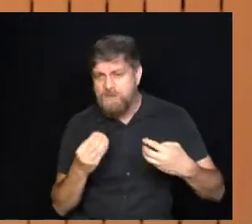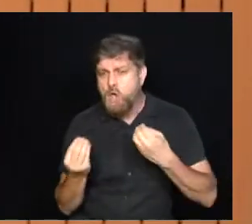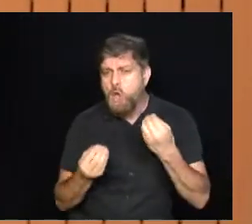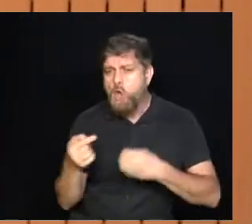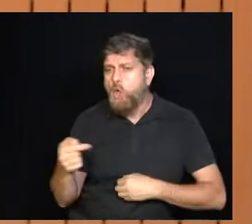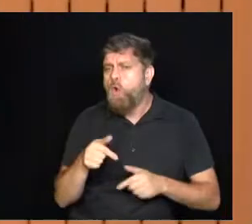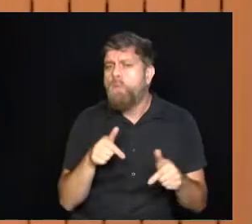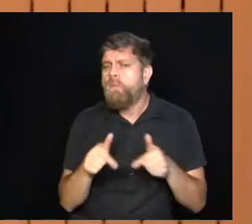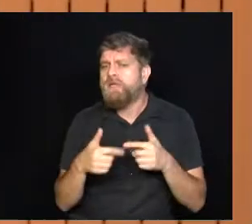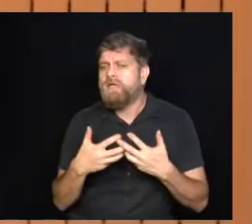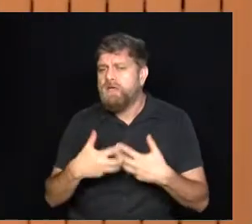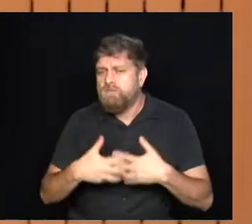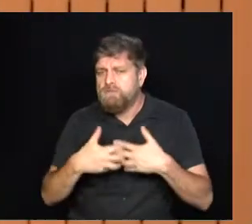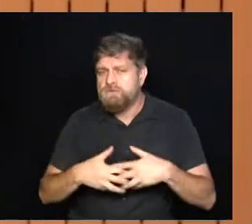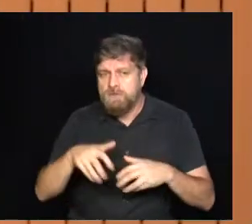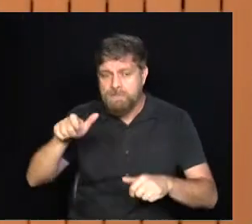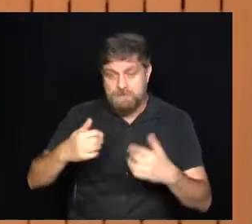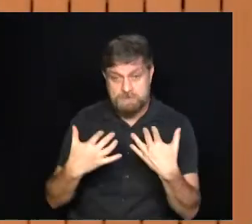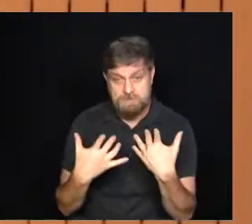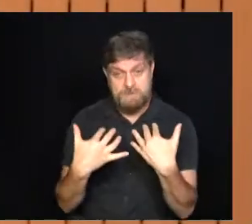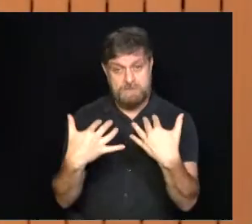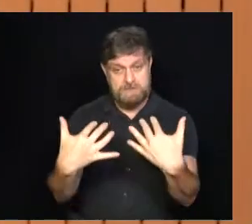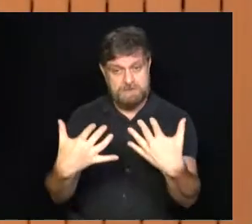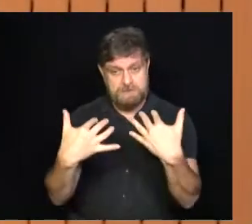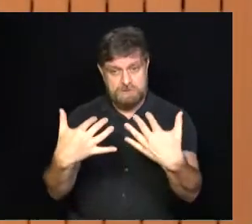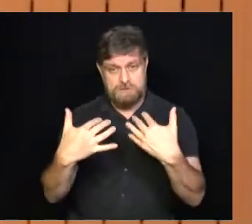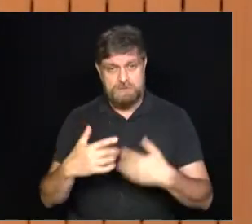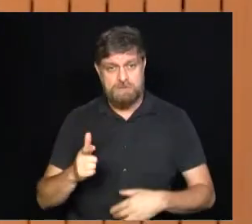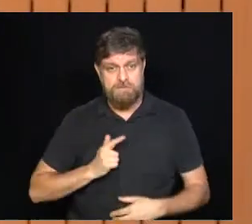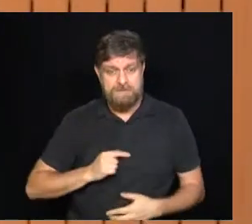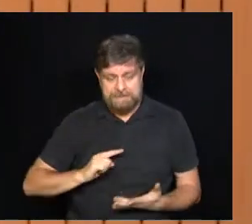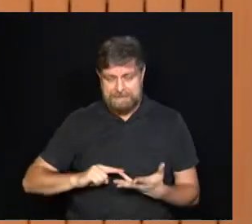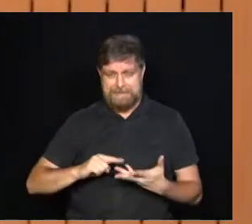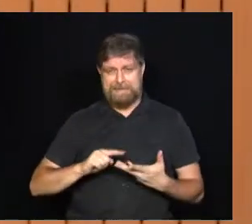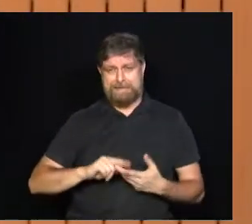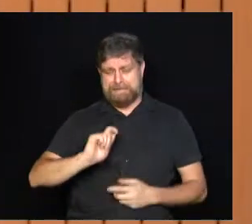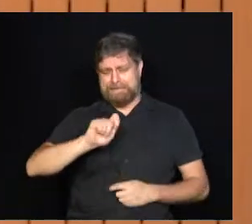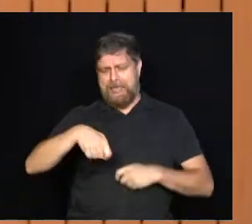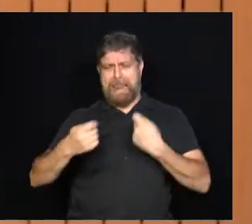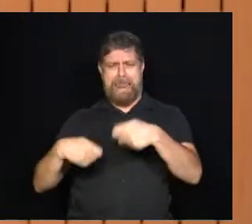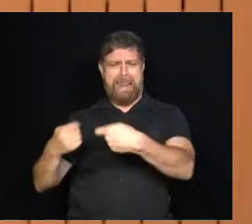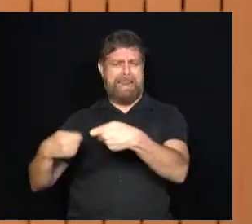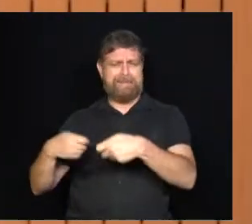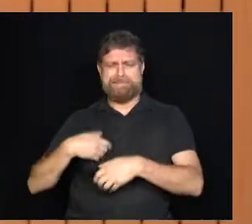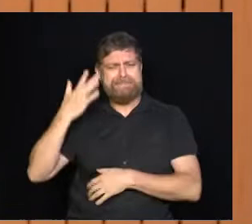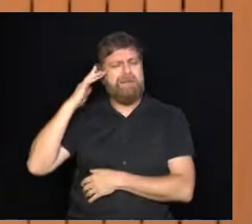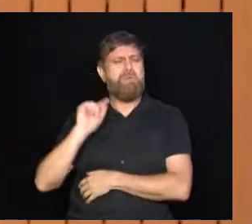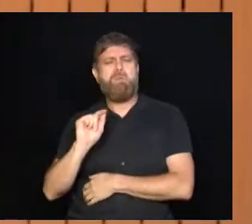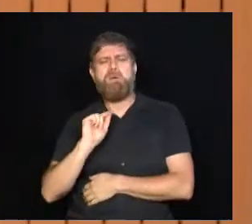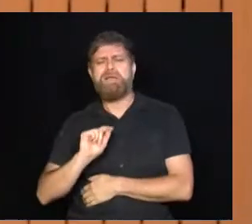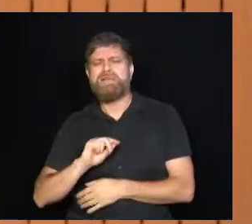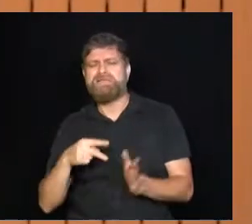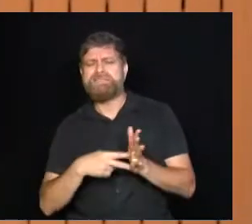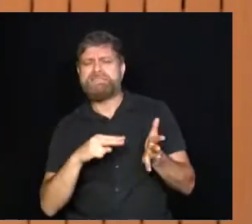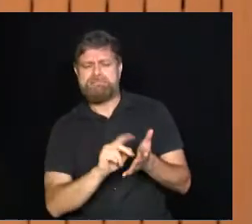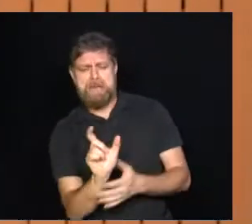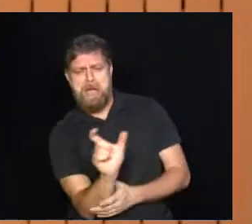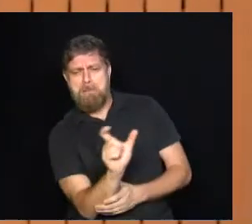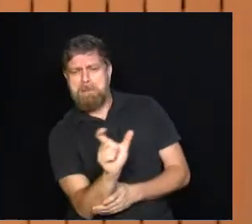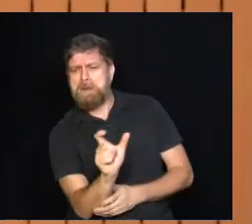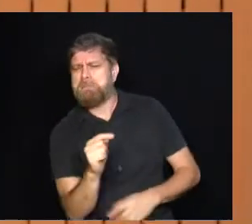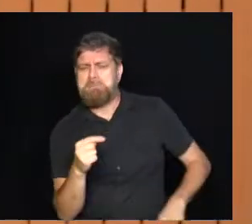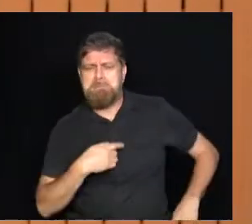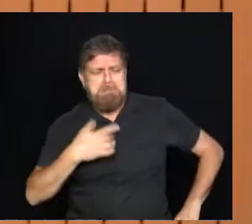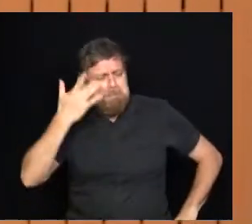para que quem está aí de fora, quem está assistindo a gente, vê esse monte de sigla, não sabe o que é. O que é CEAMO? O que é SERAV? Para que serve?